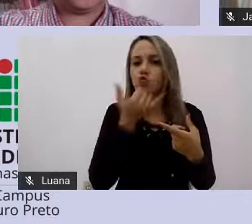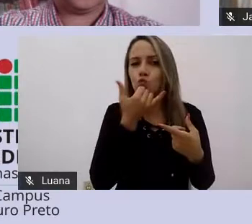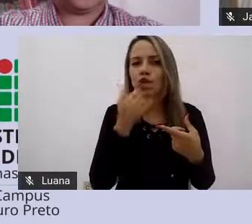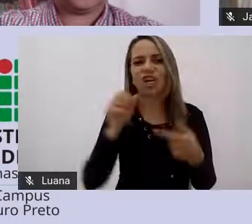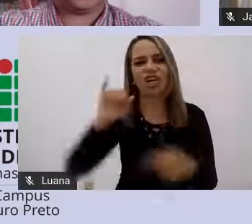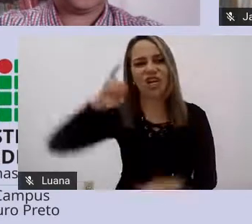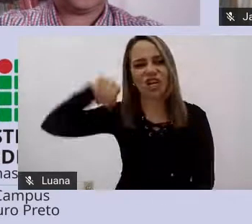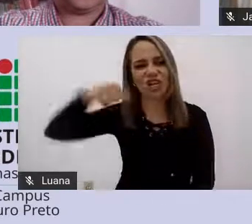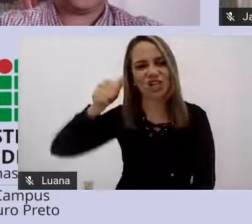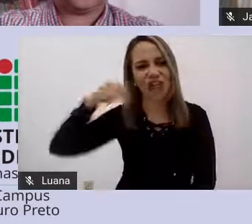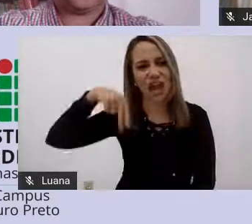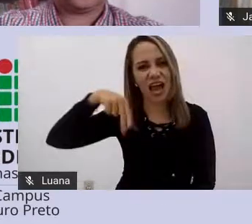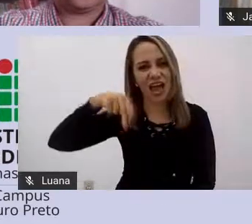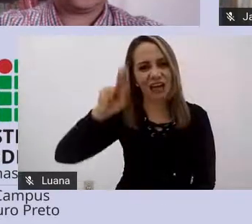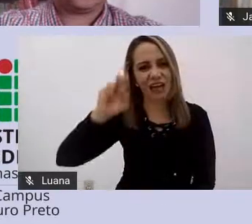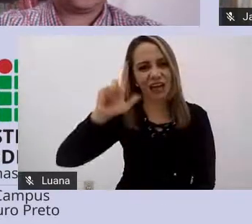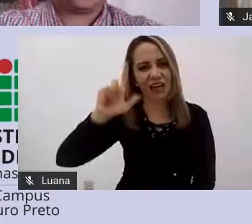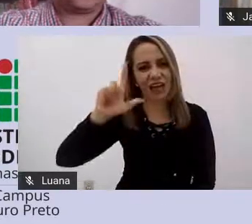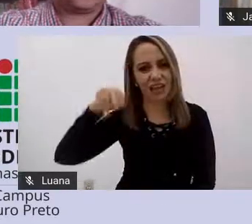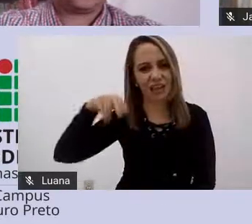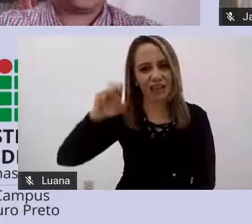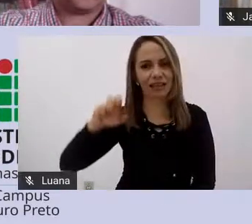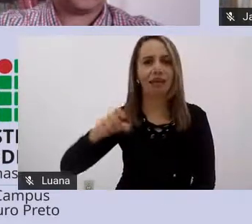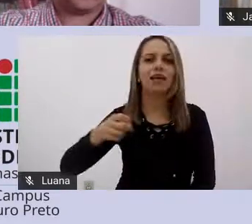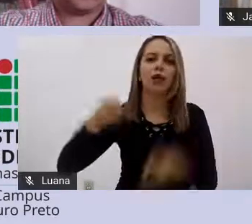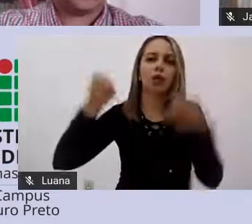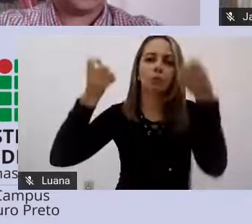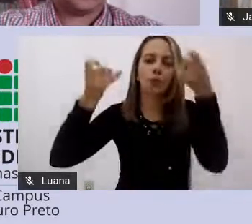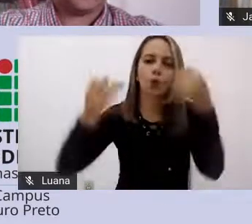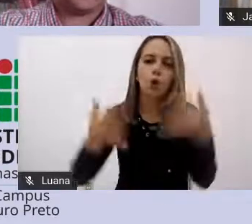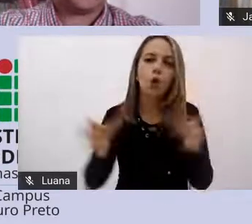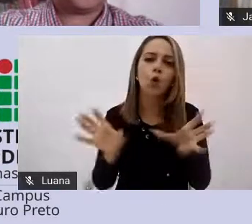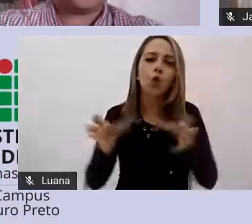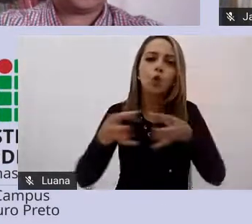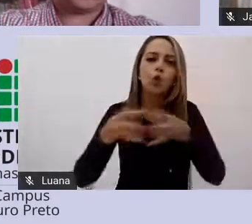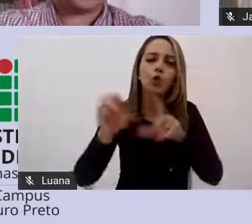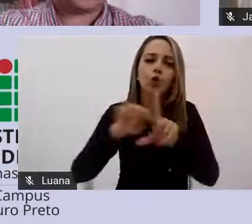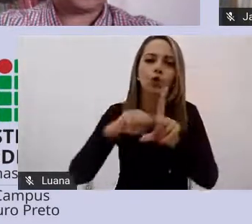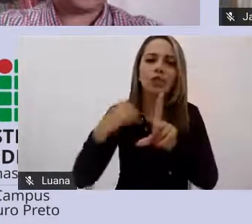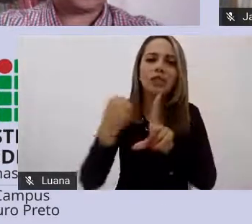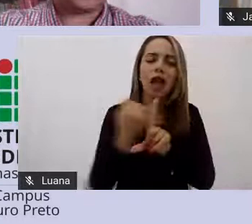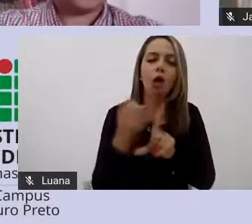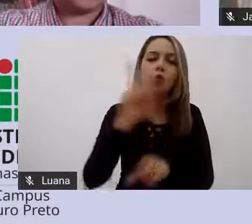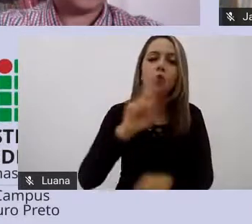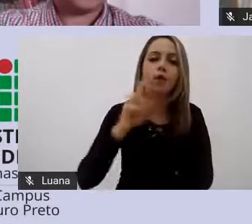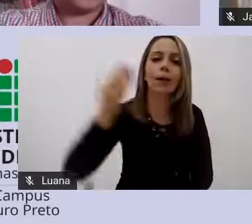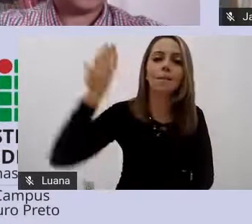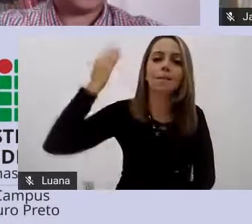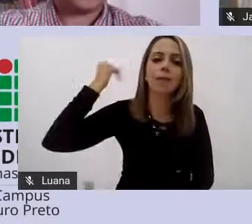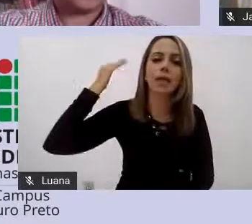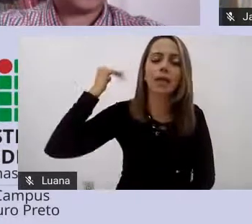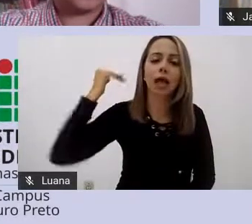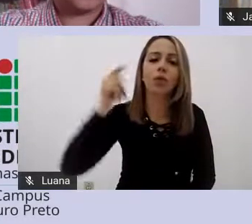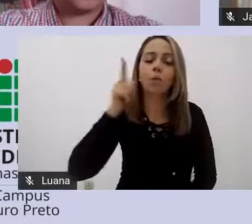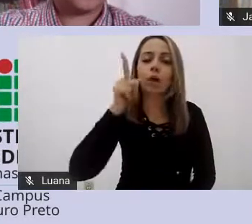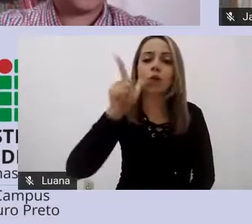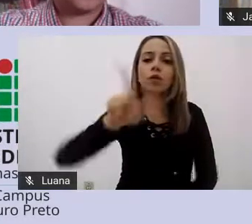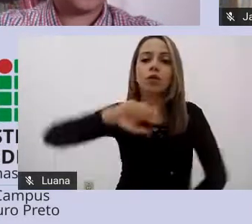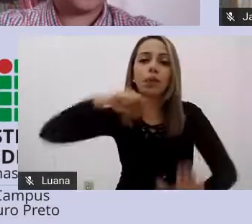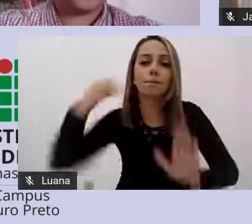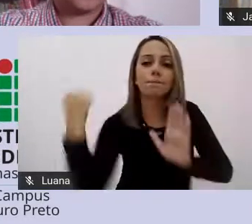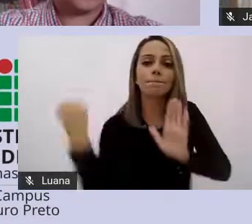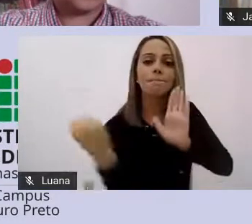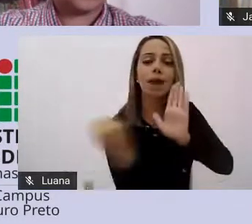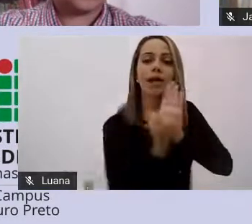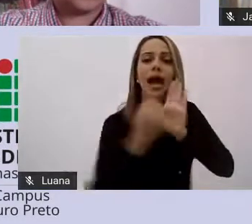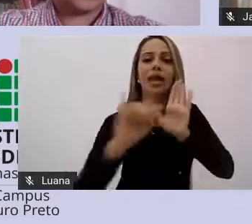tem grupos sociais que fazem um uso do passado para marcar identidades no presente, para se definirem no presente.